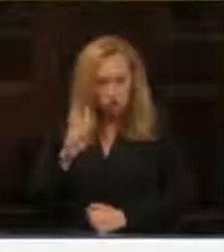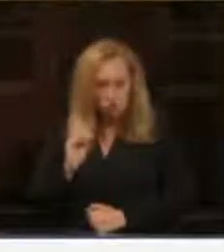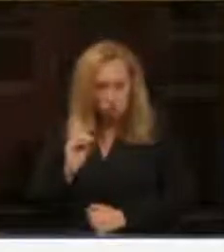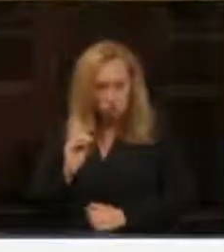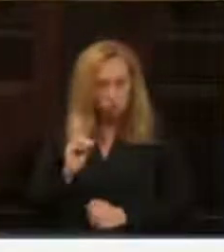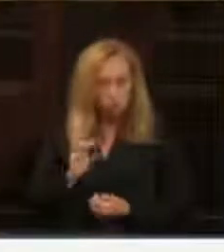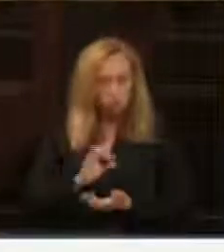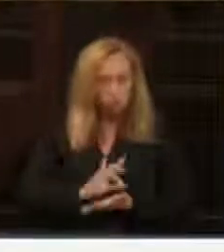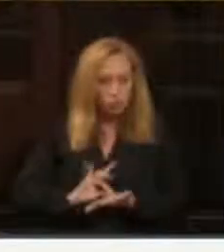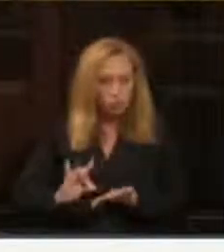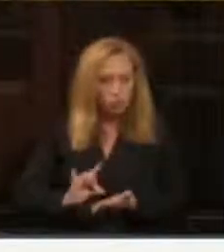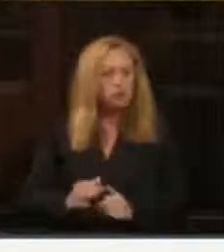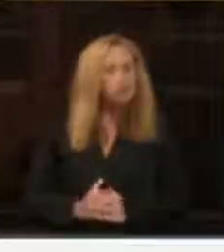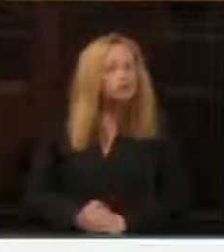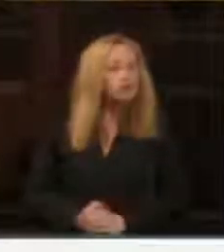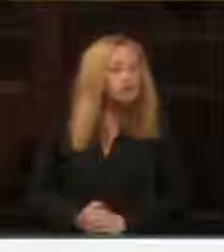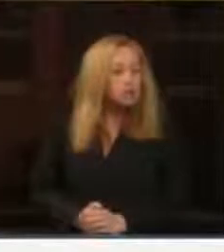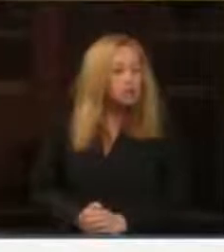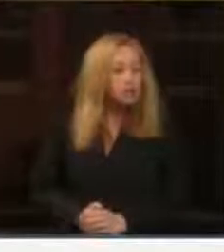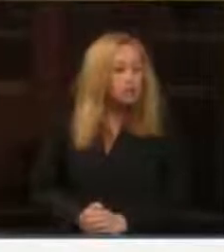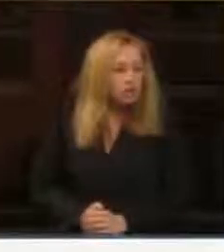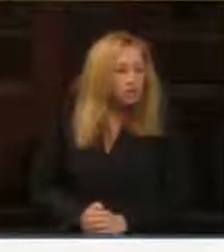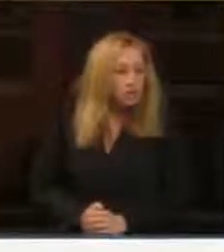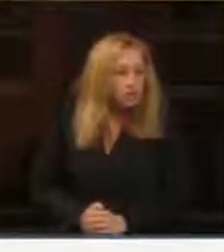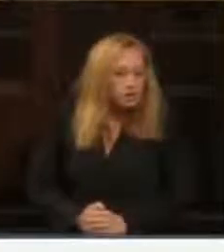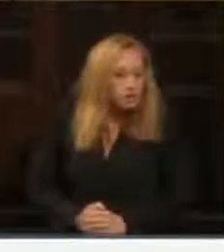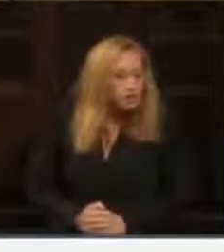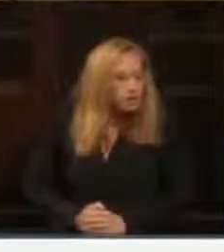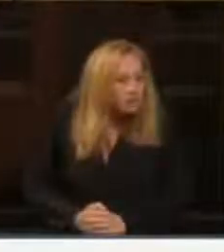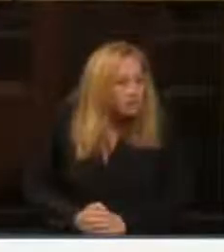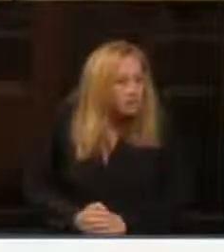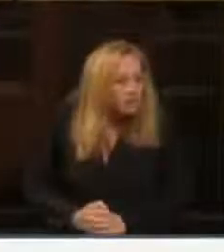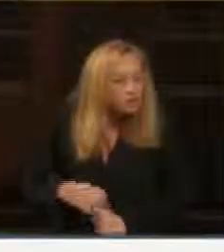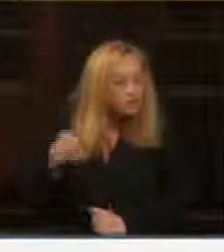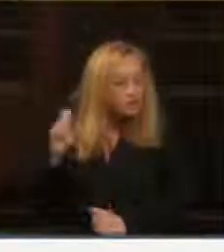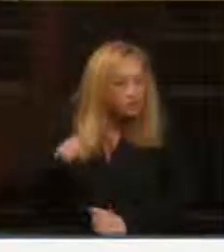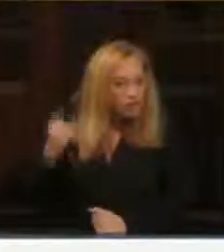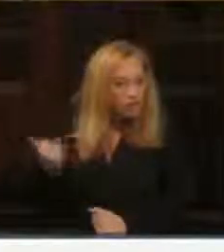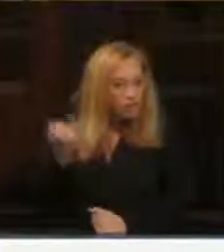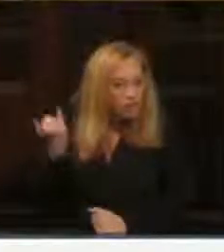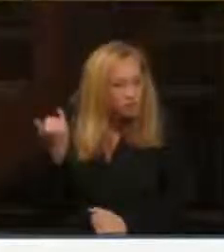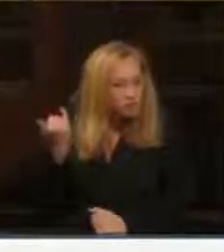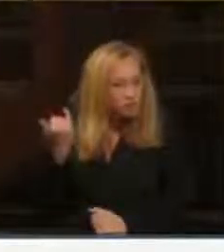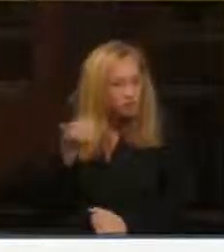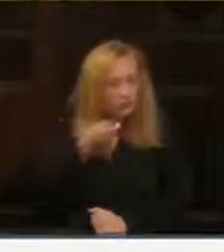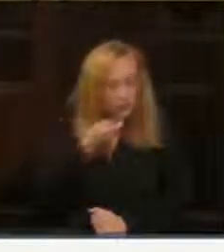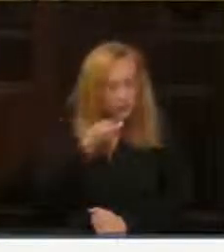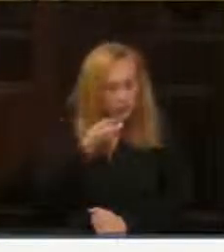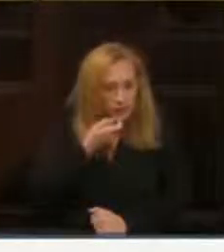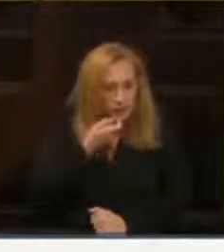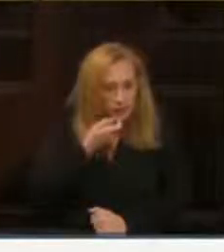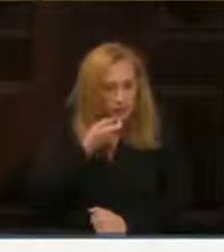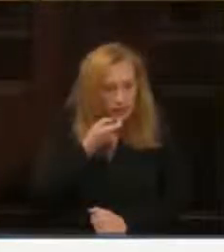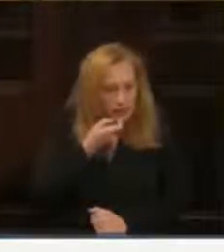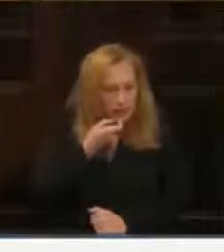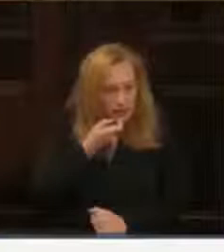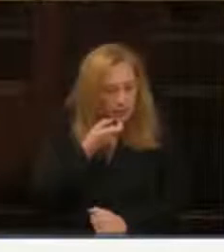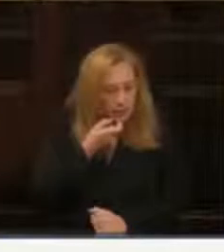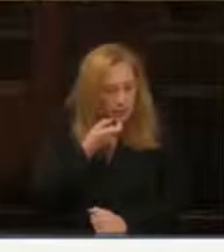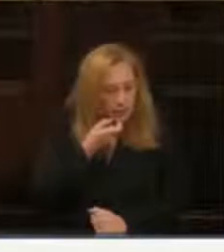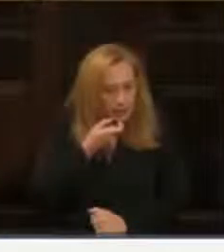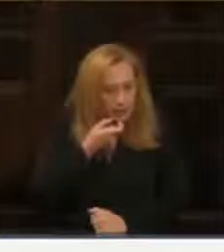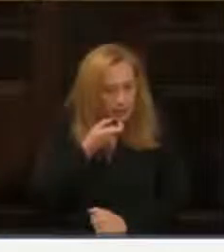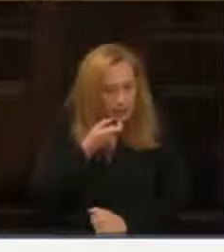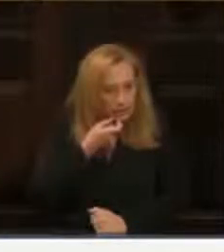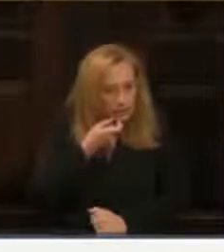existem princípios da diplomacia que eles existem e são importantes não à toa. Um deles é o da reciprocidade,